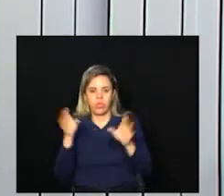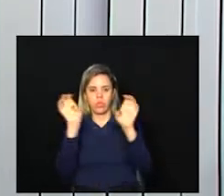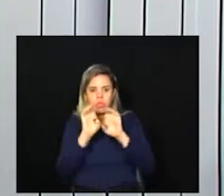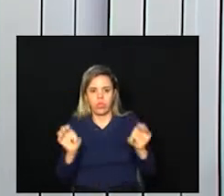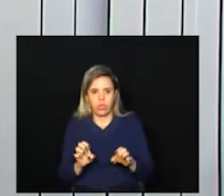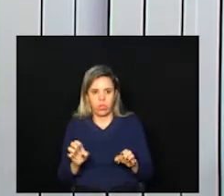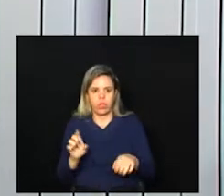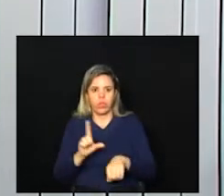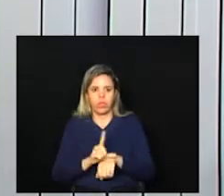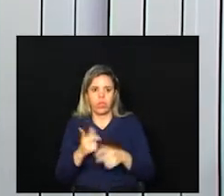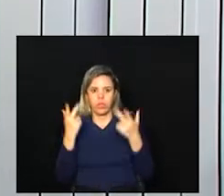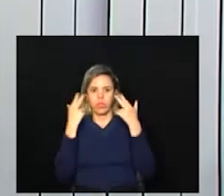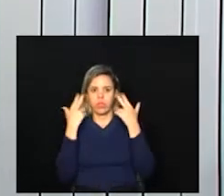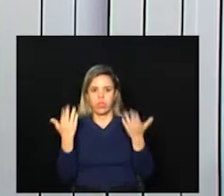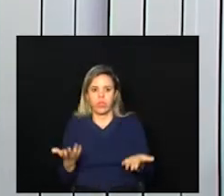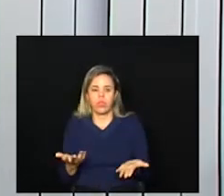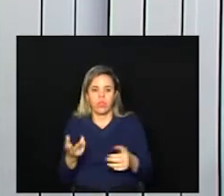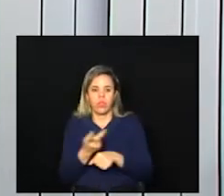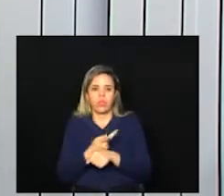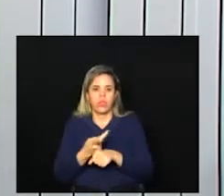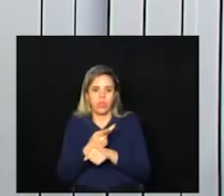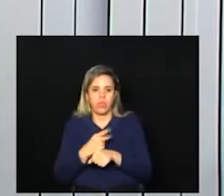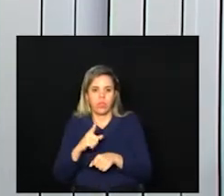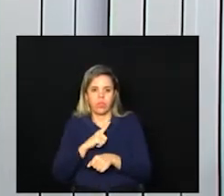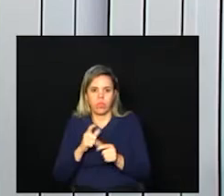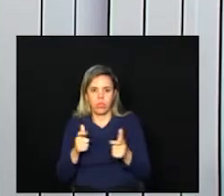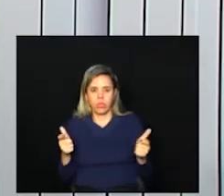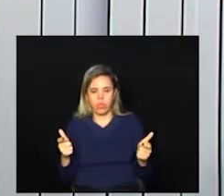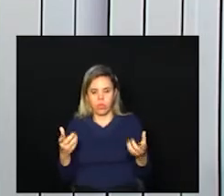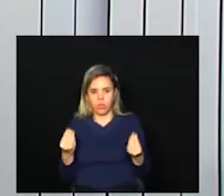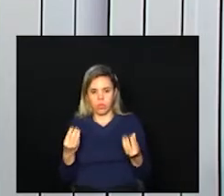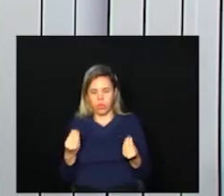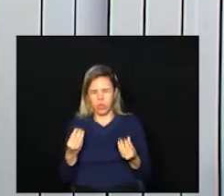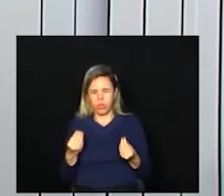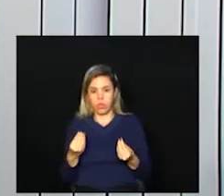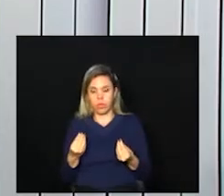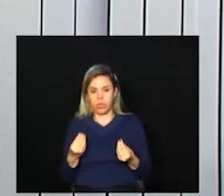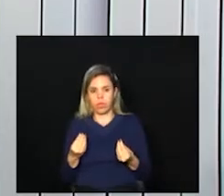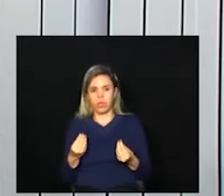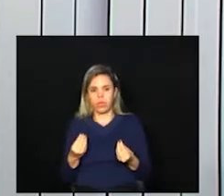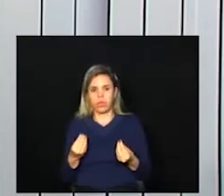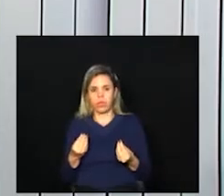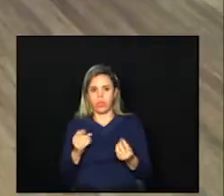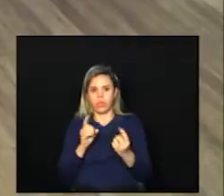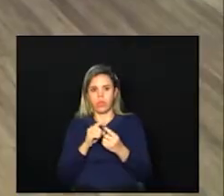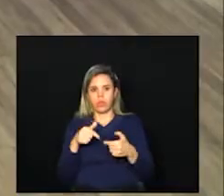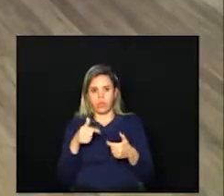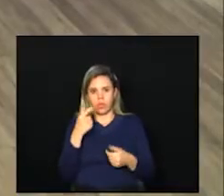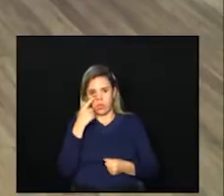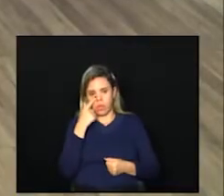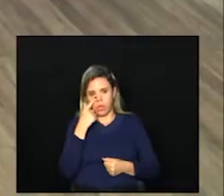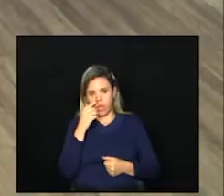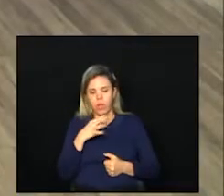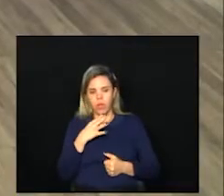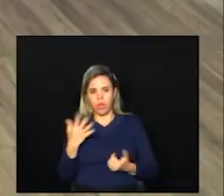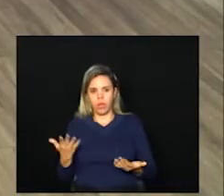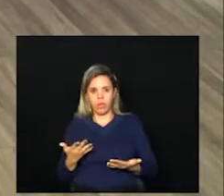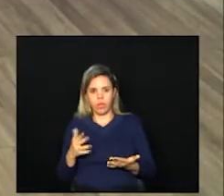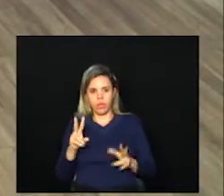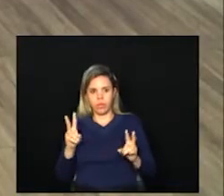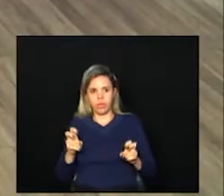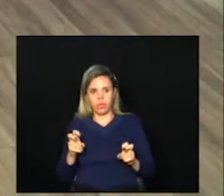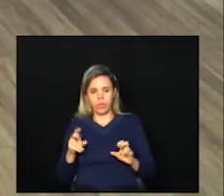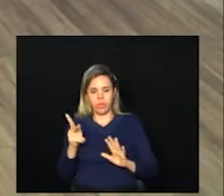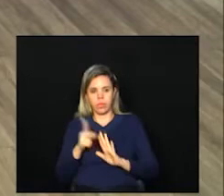uma farmácia comum, a procura tem aumentado bastante por este tipo de serviço. Então, conheça mais sobre